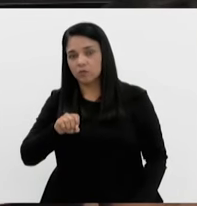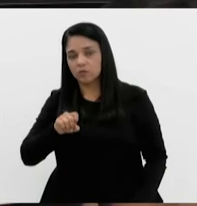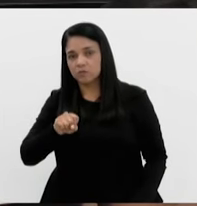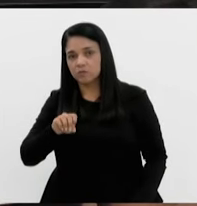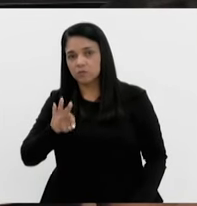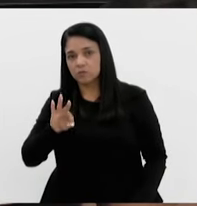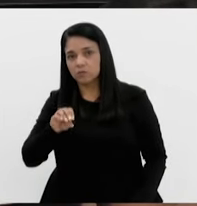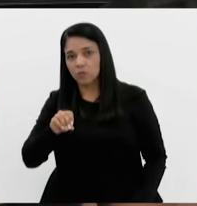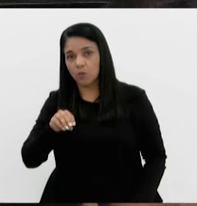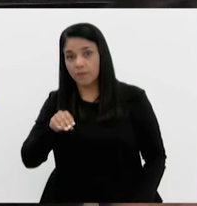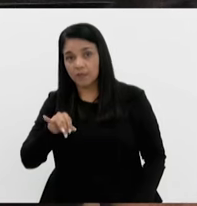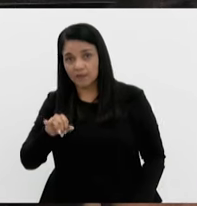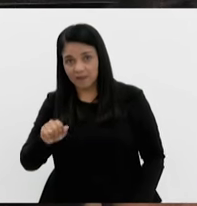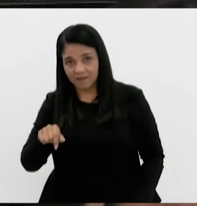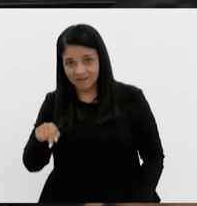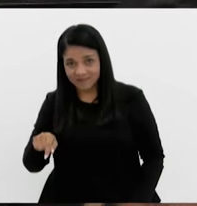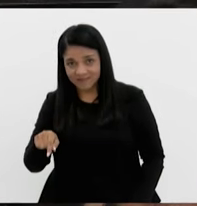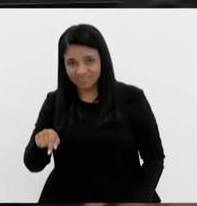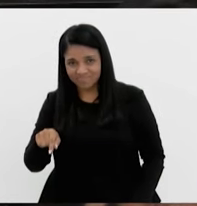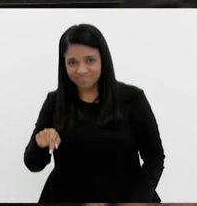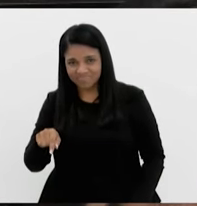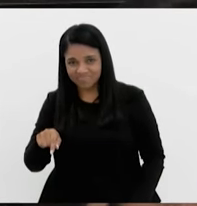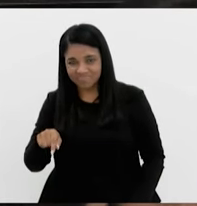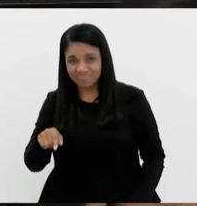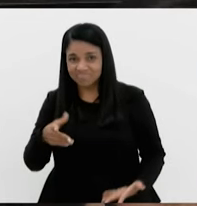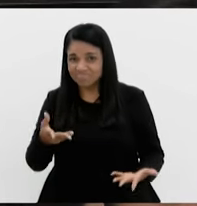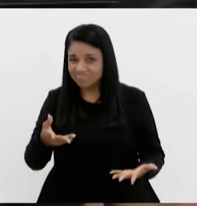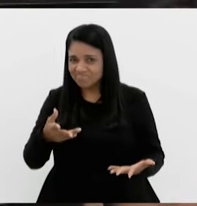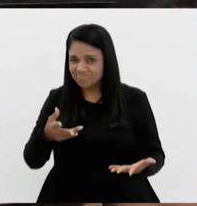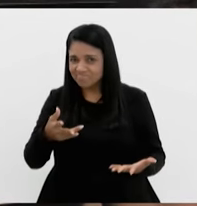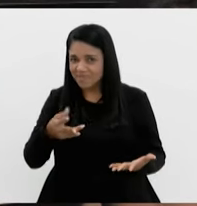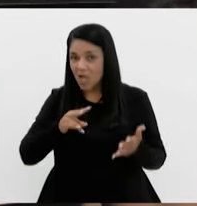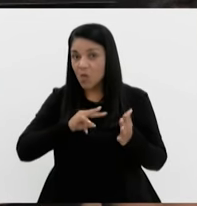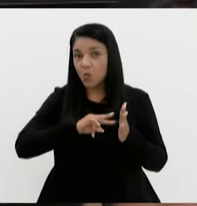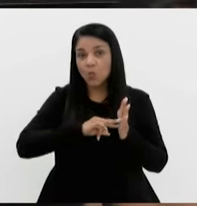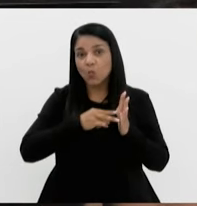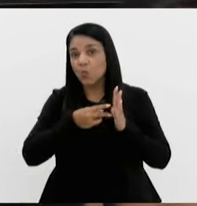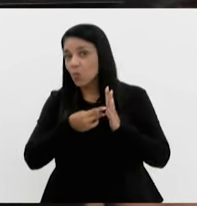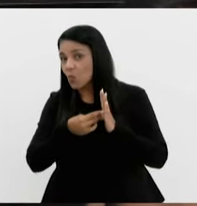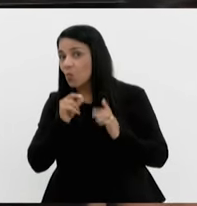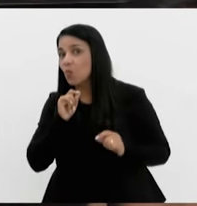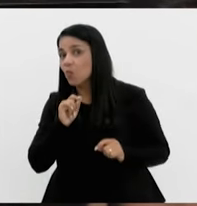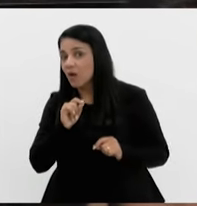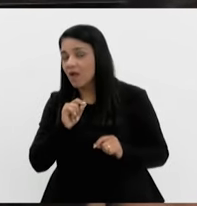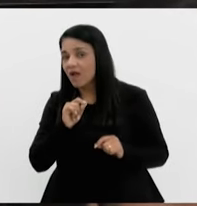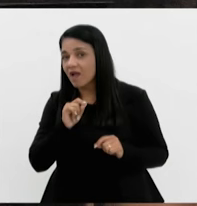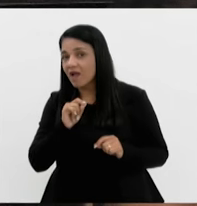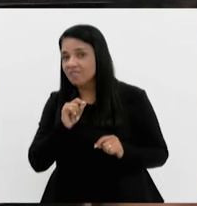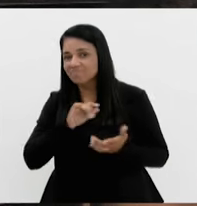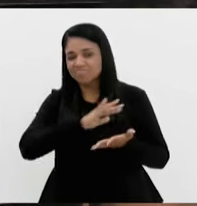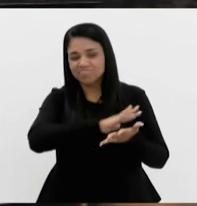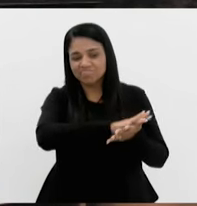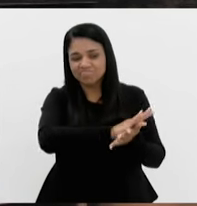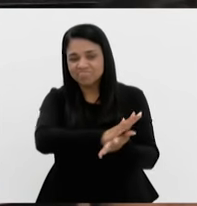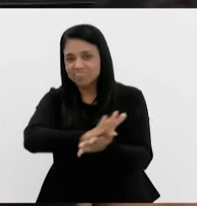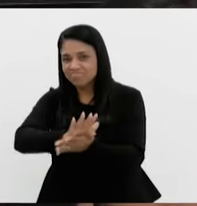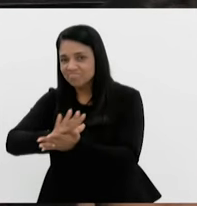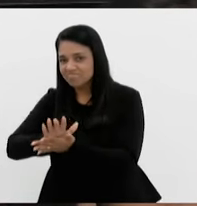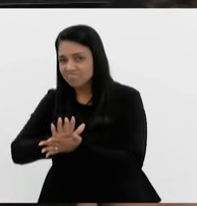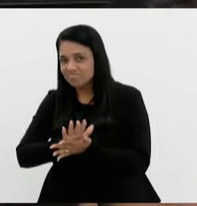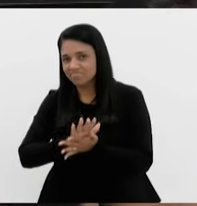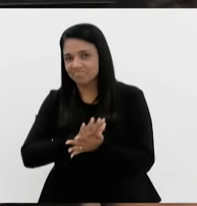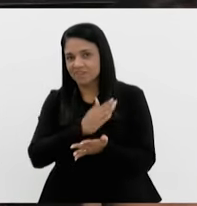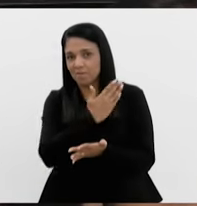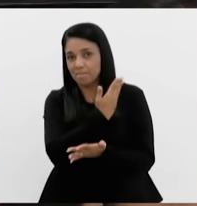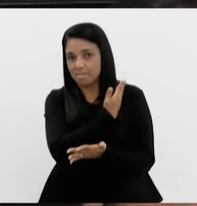seja um comportamento totalmente criatório visto que a